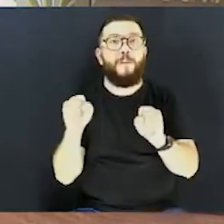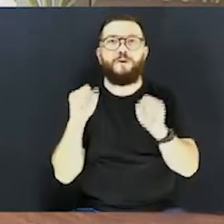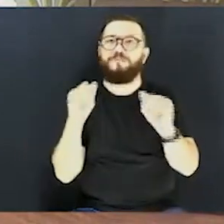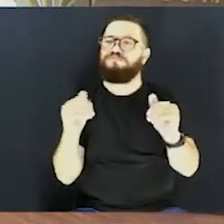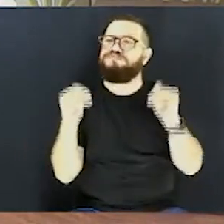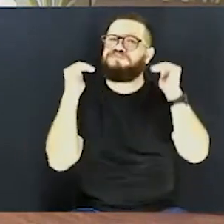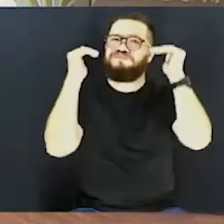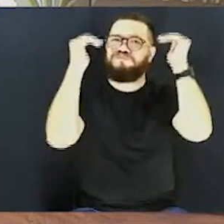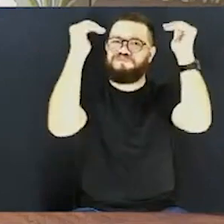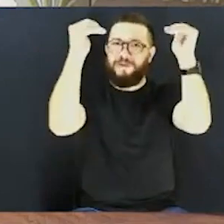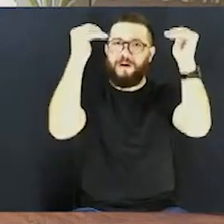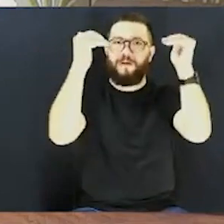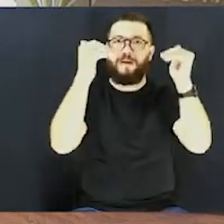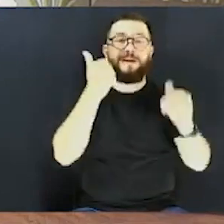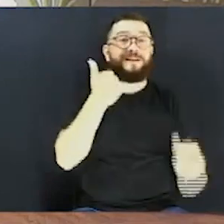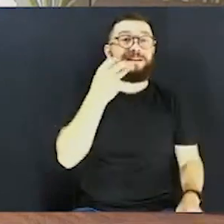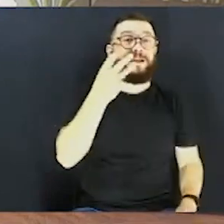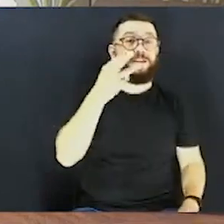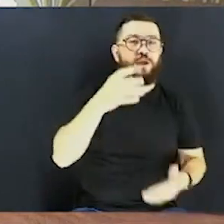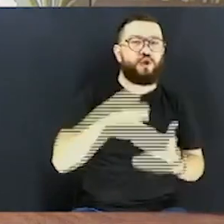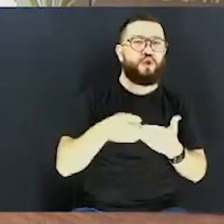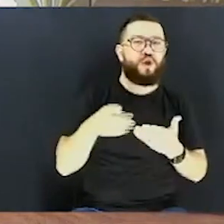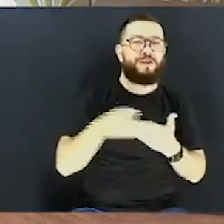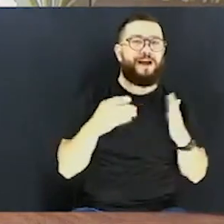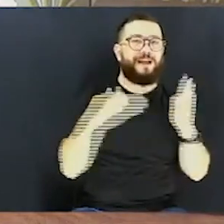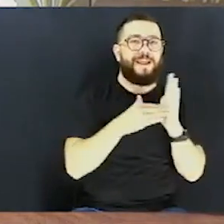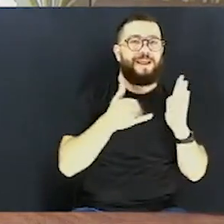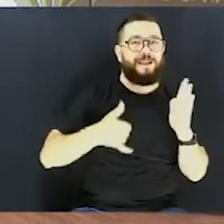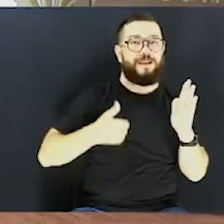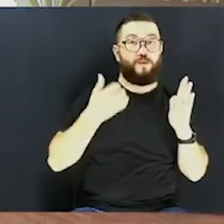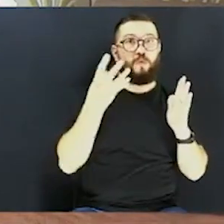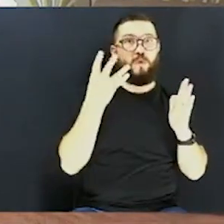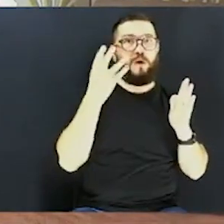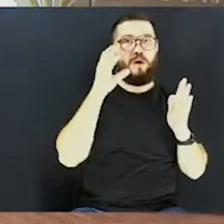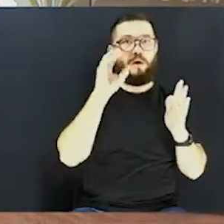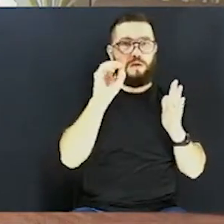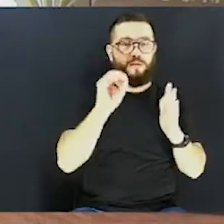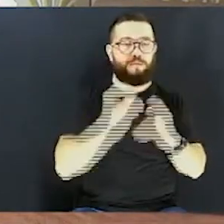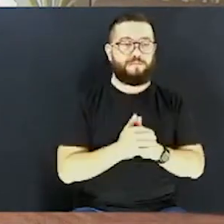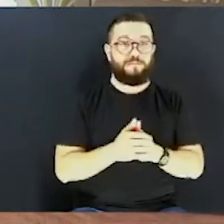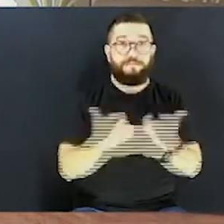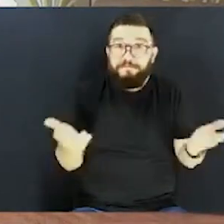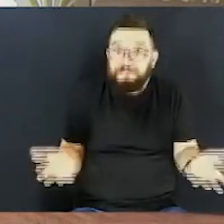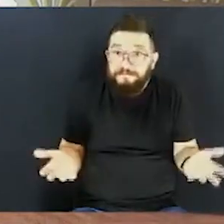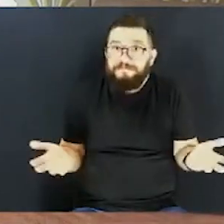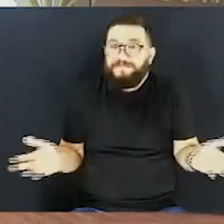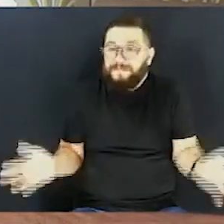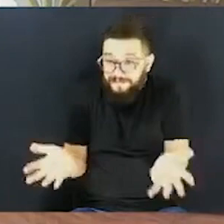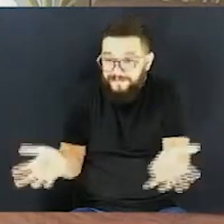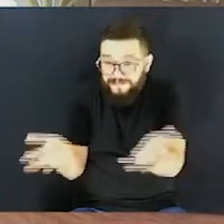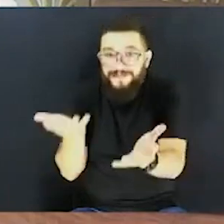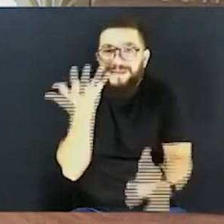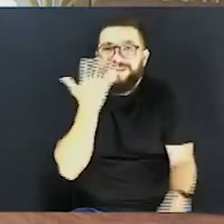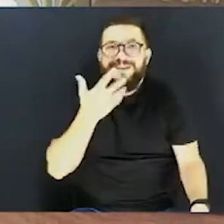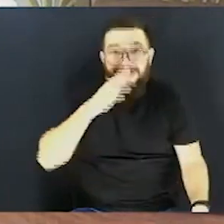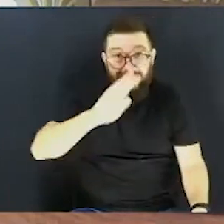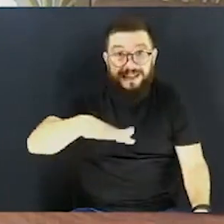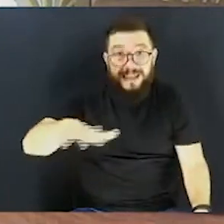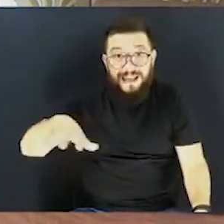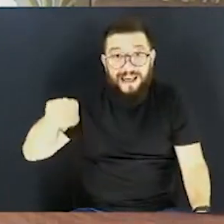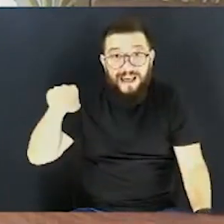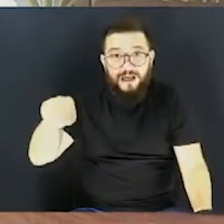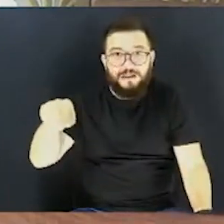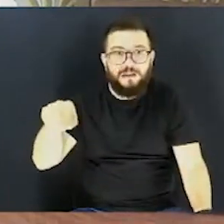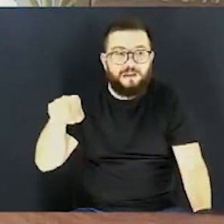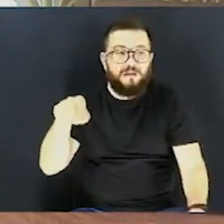os 40. Portanto, investir na primeira infância é um dos instrumentos de investimento no